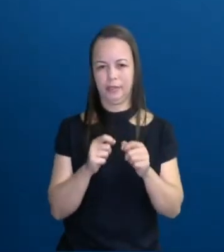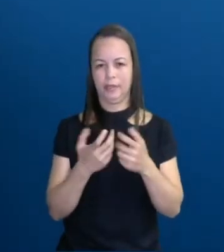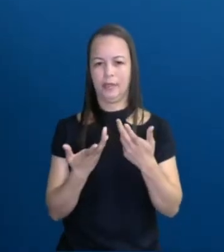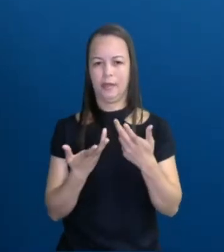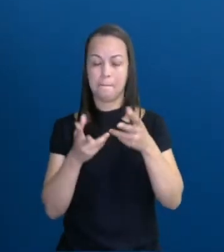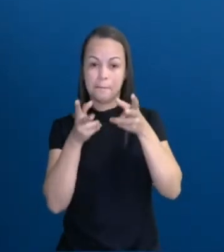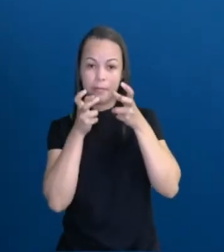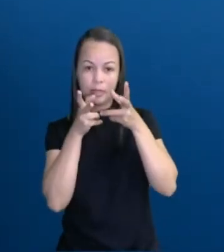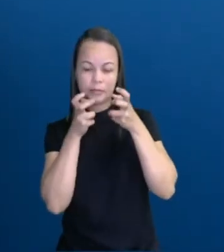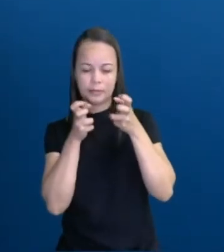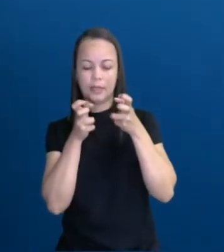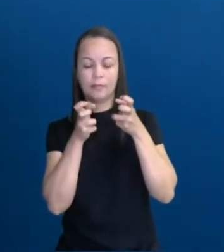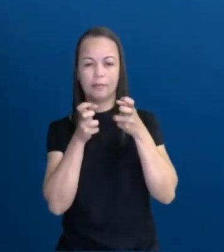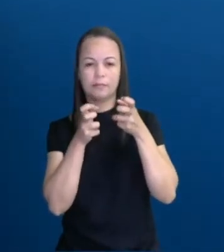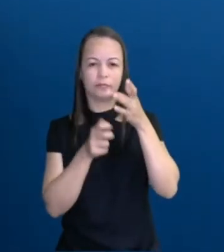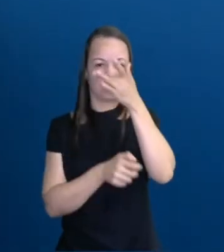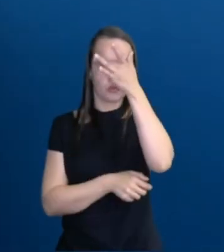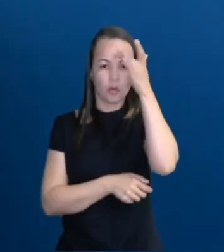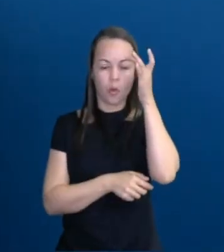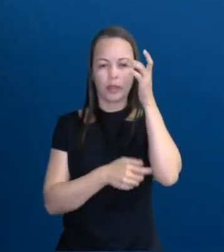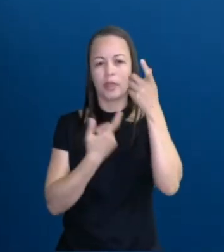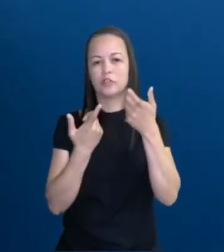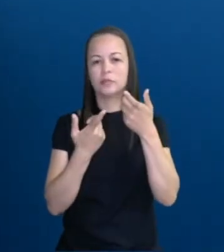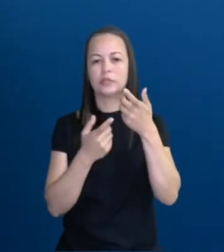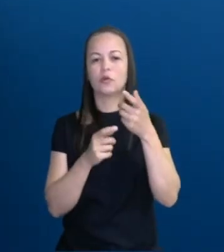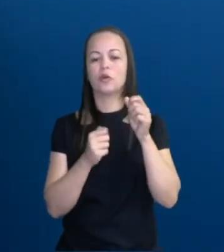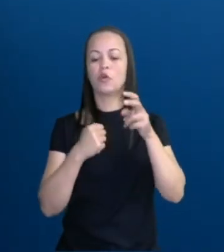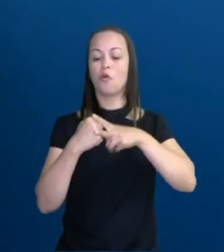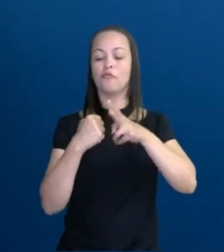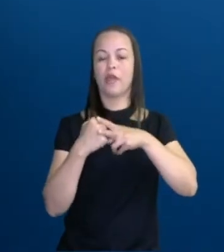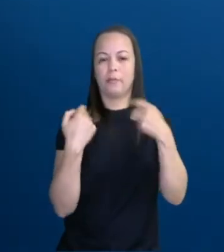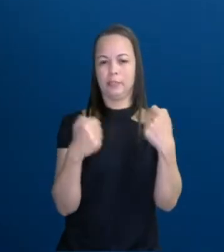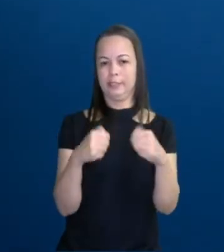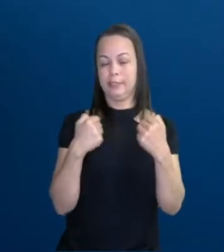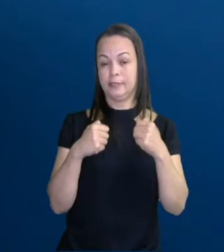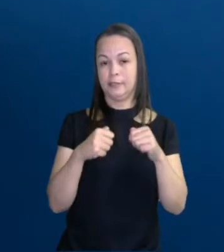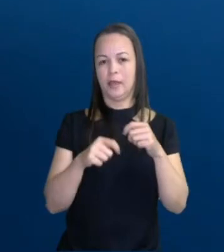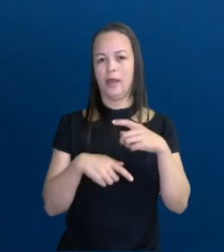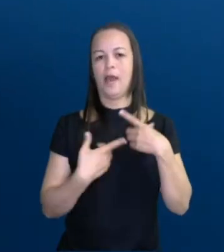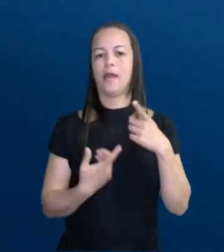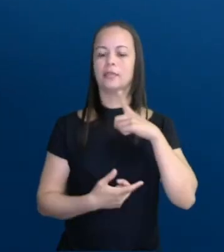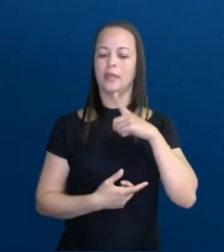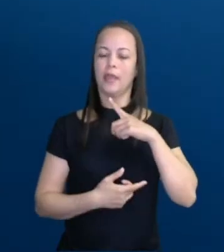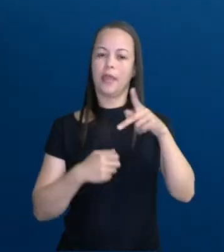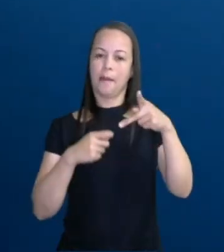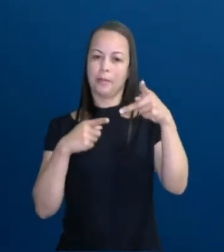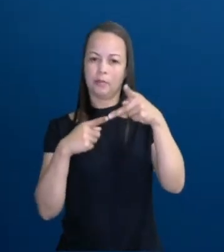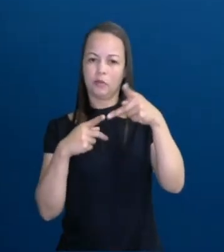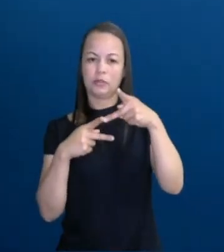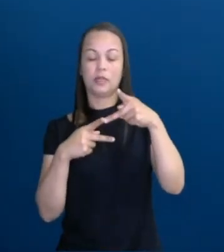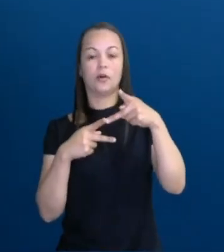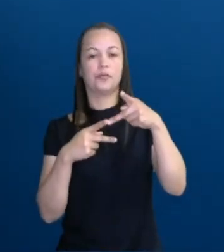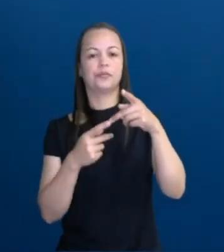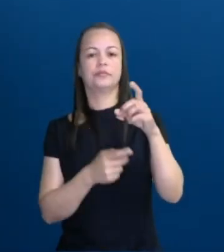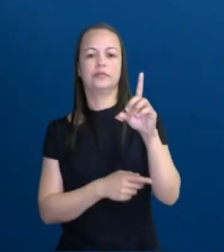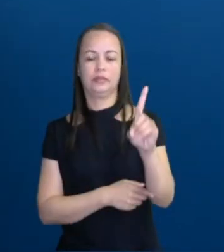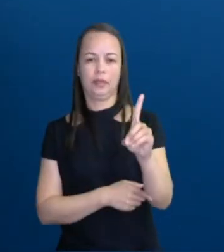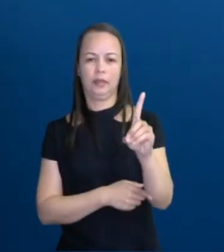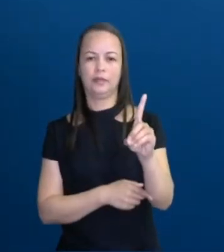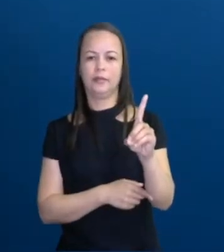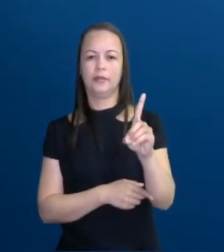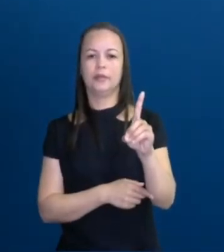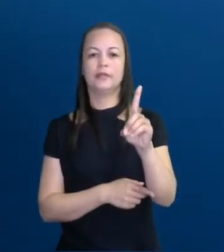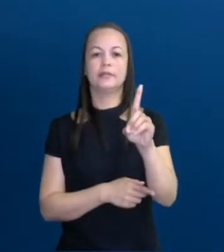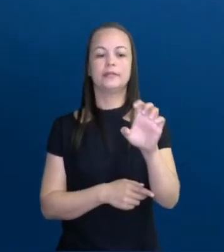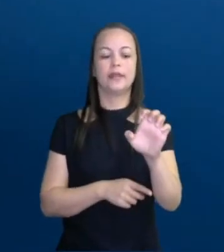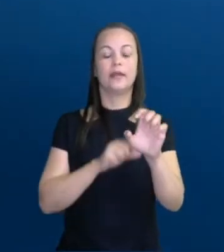coisa. Percebam que logo após o verbo necessitar, aparece a preposição de. Então, esse verbo é um